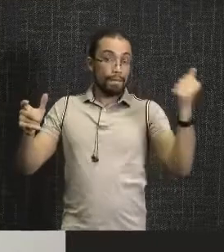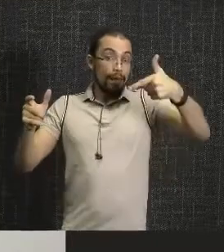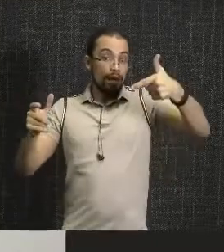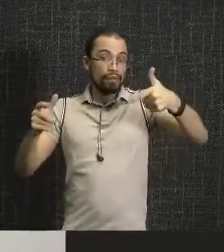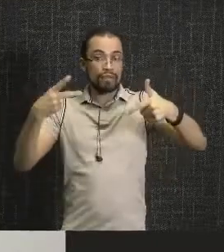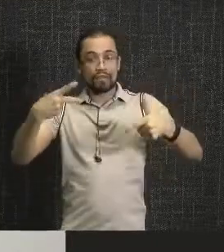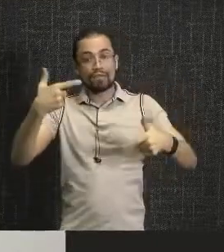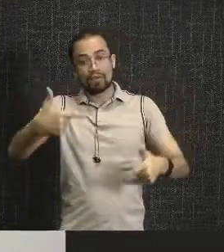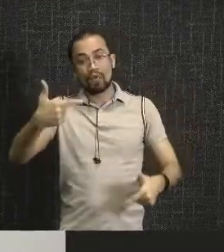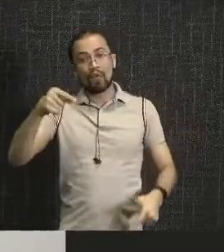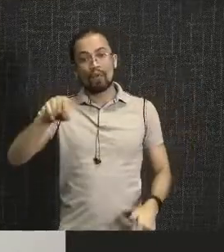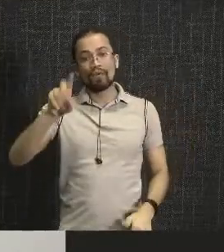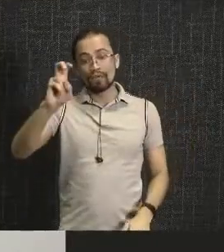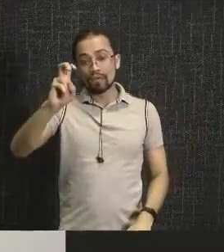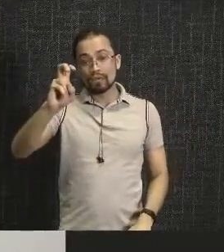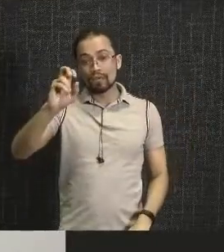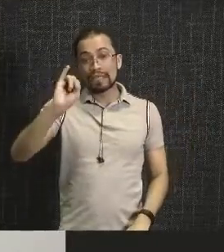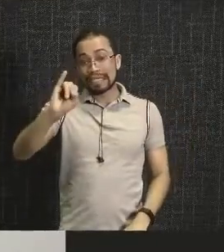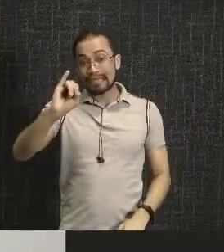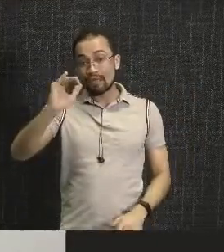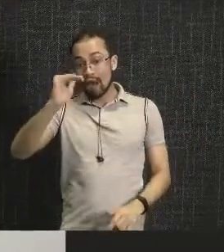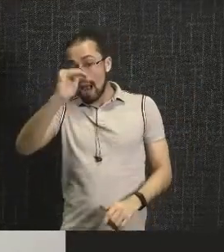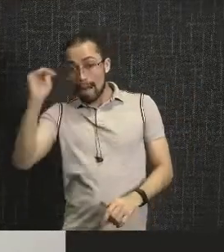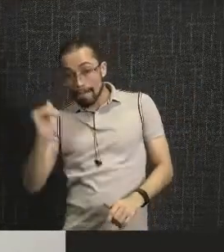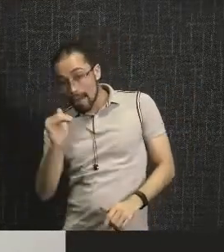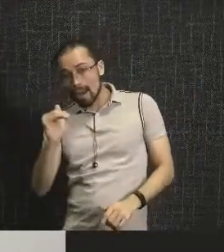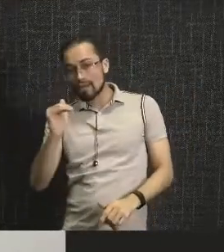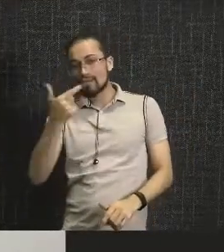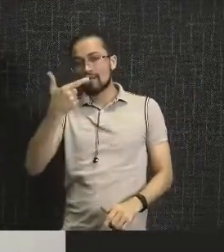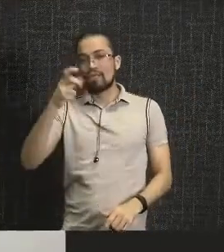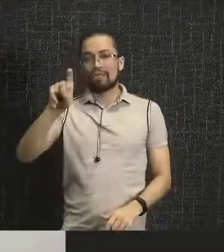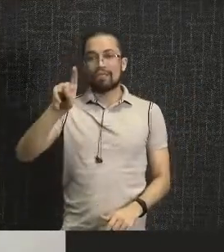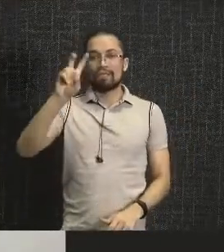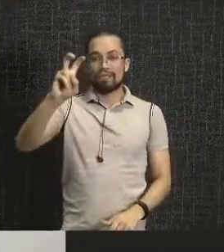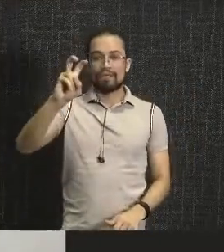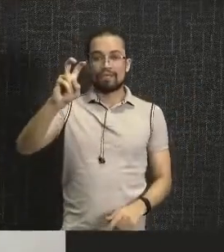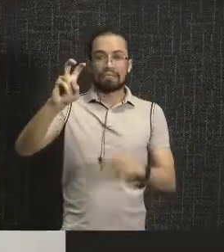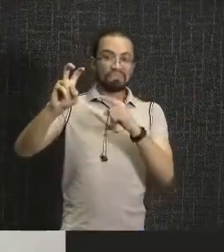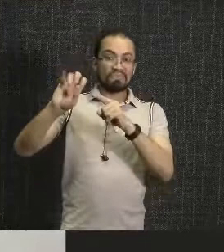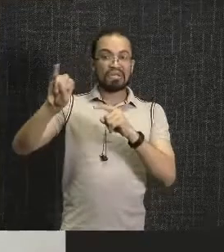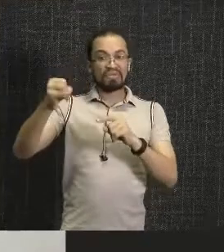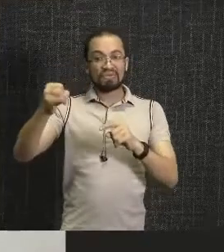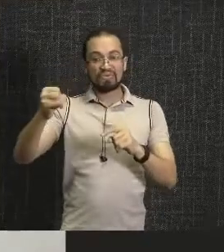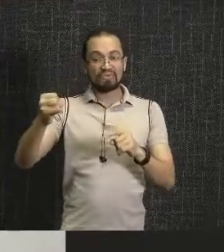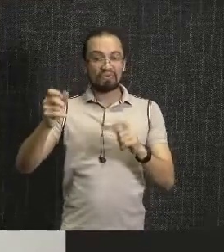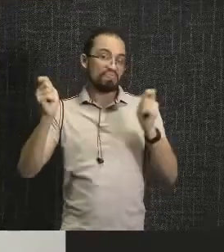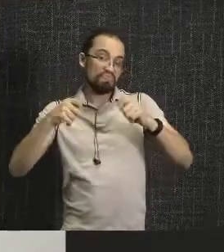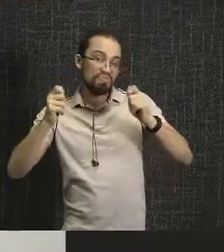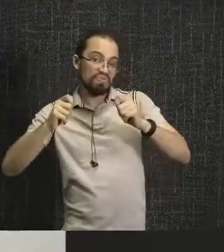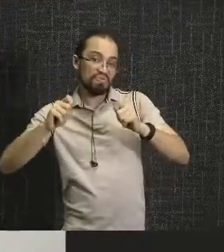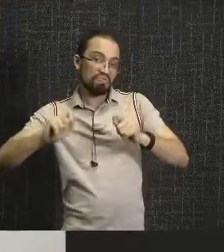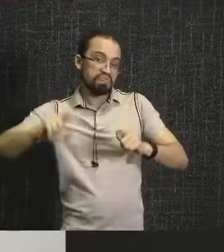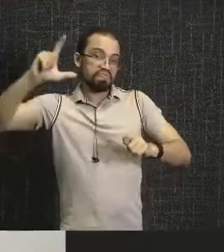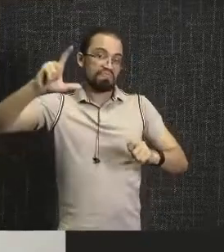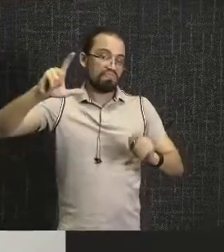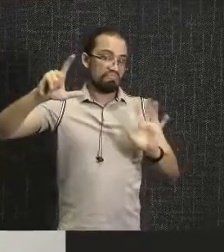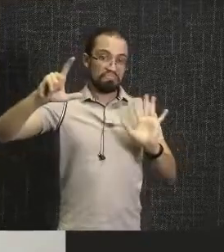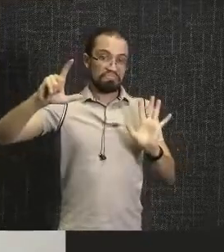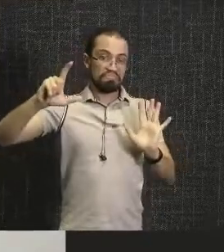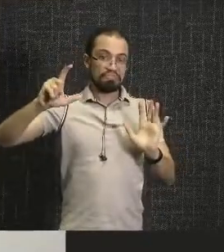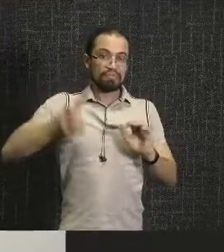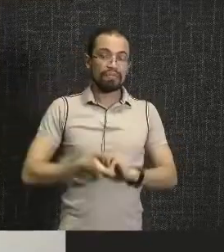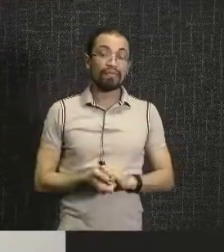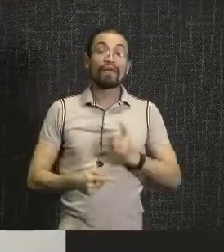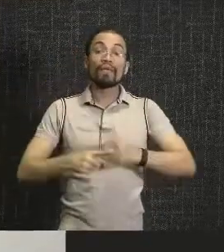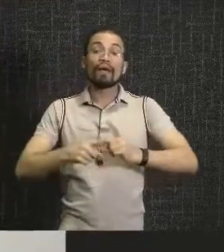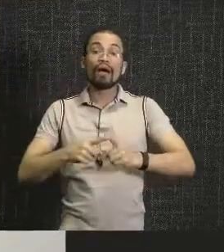estiver abaixo de 2,5, essa taxa de juros não tem grandes motivos para aumentar, tá? Porque o